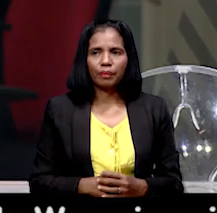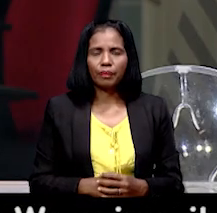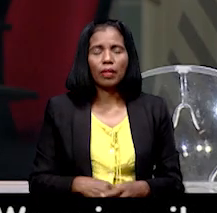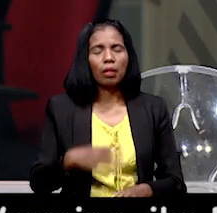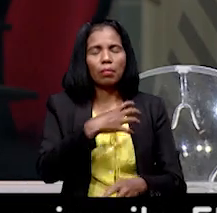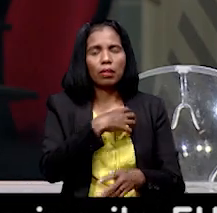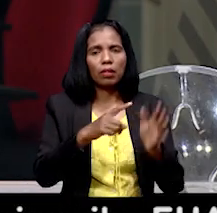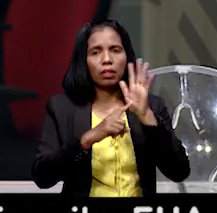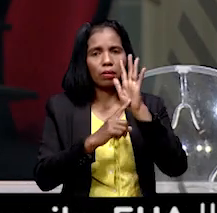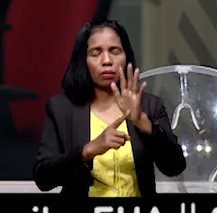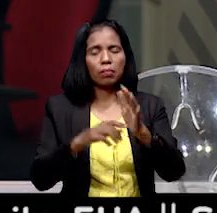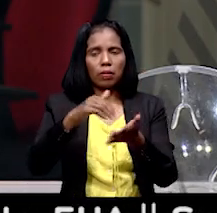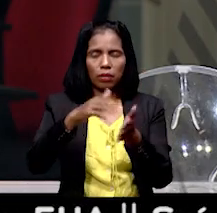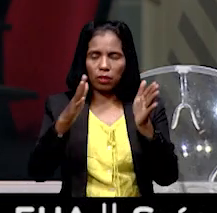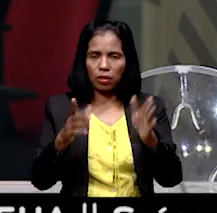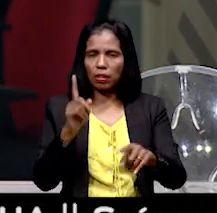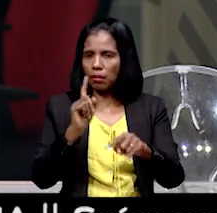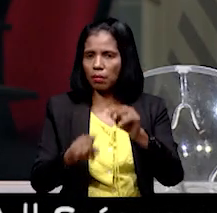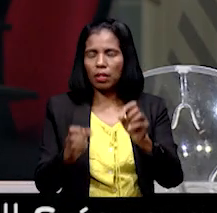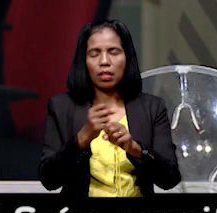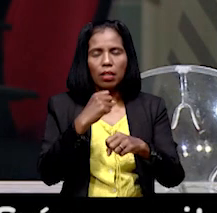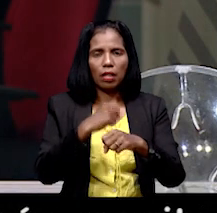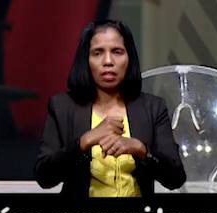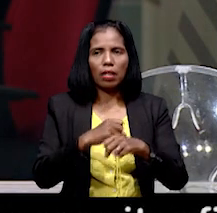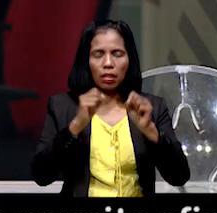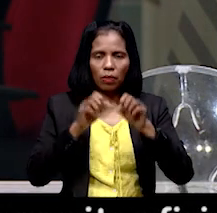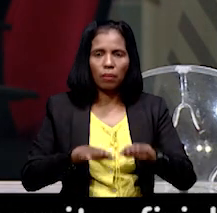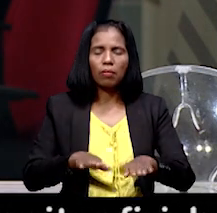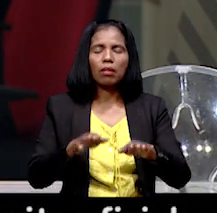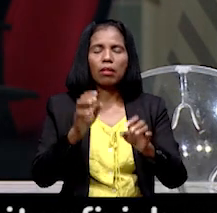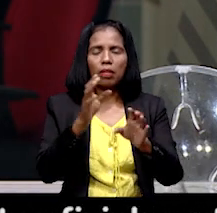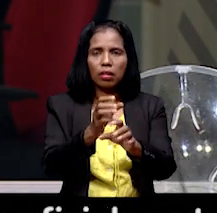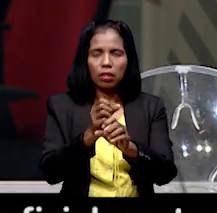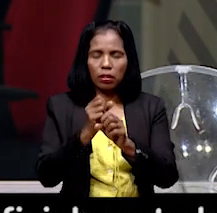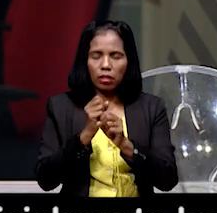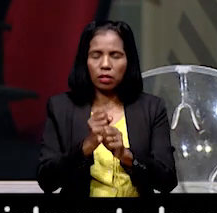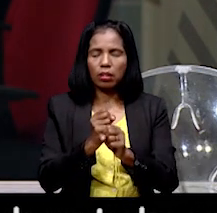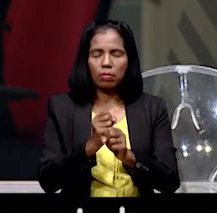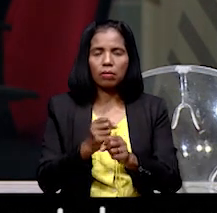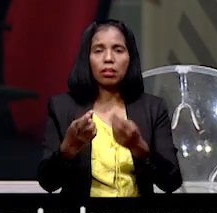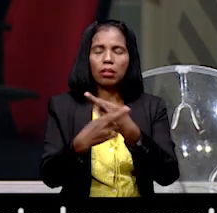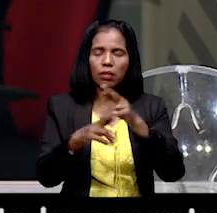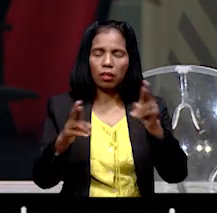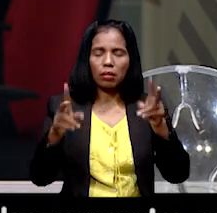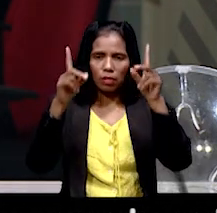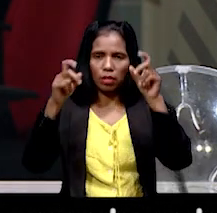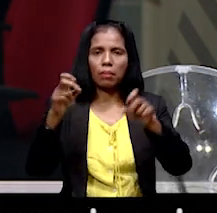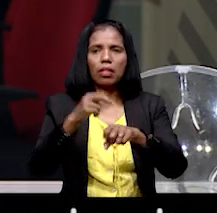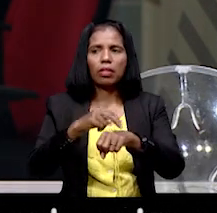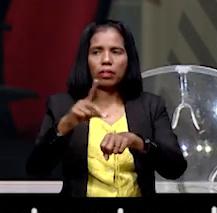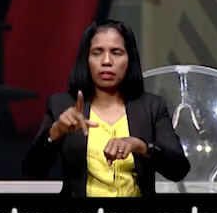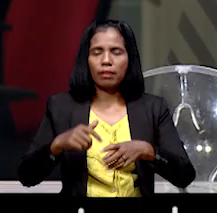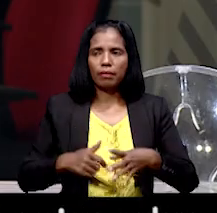Penitele apela ba studenti sira atu la bele halo comboio benghira simu resultado exame nacional.